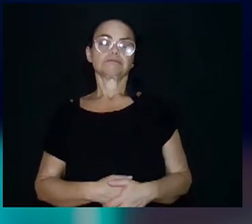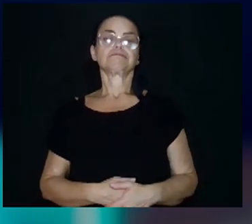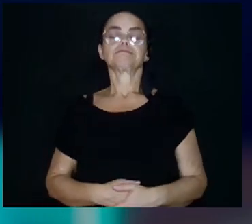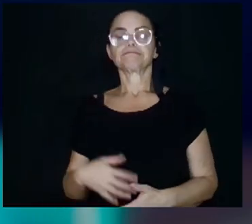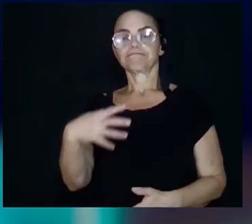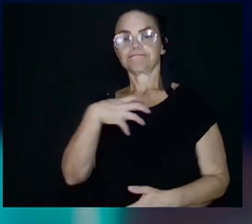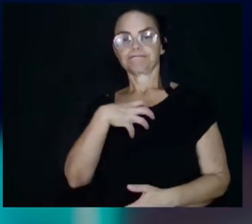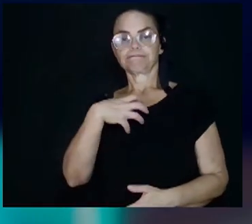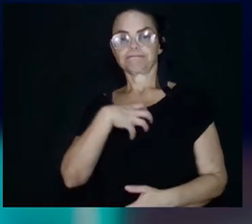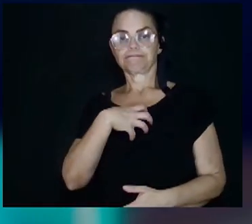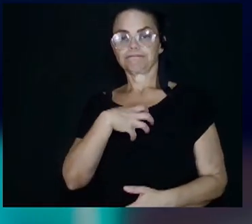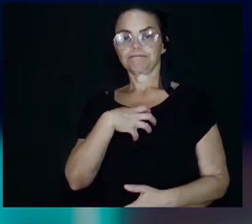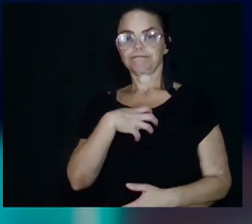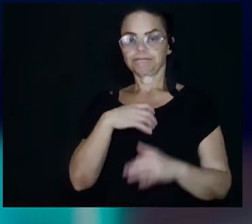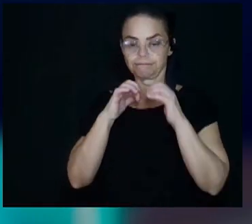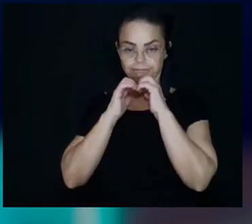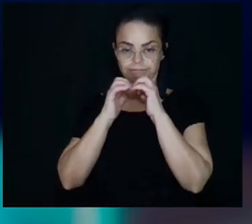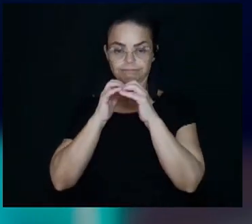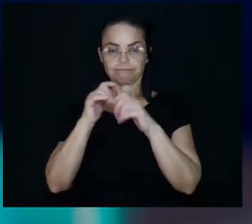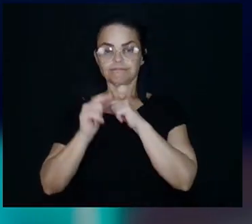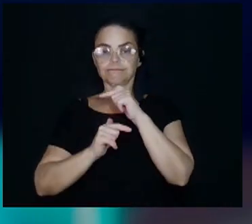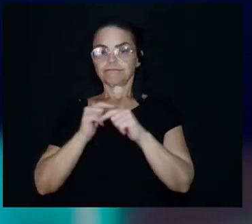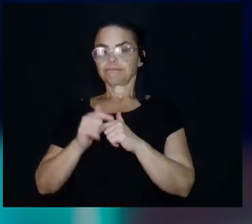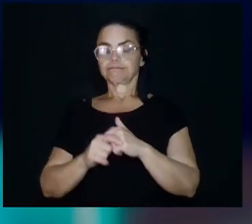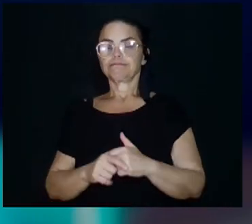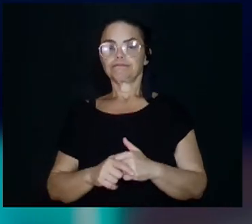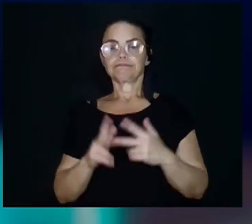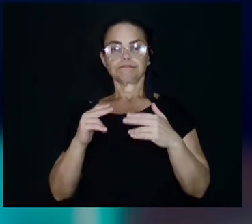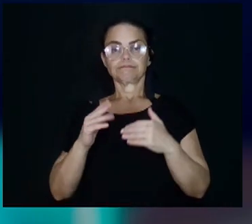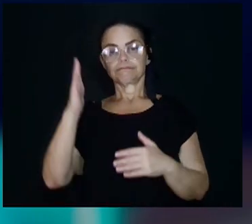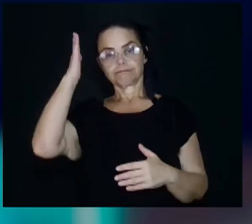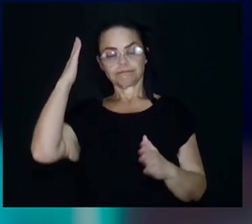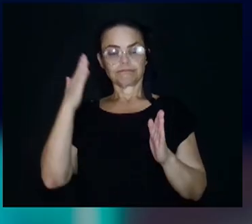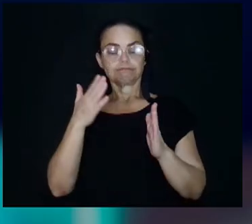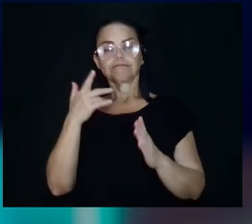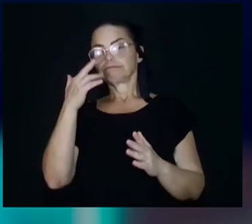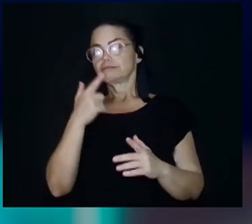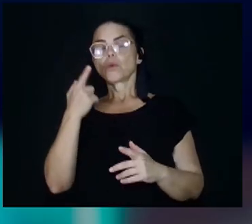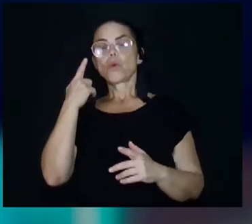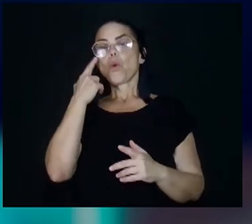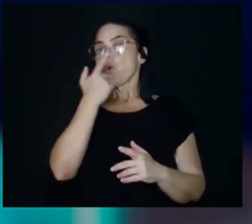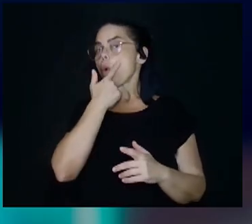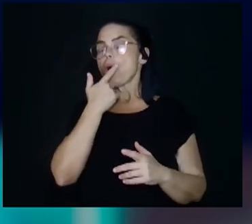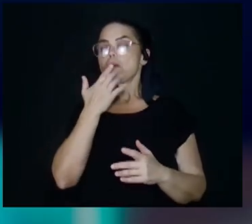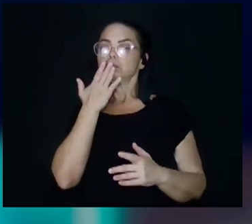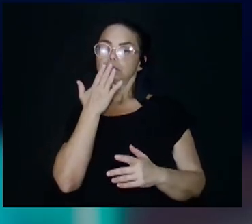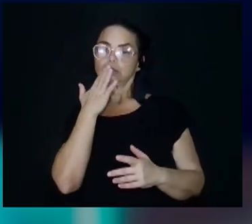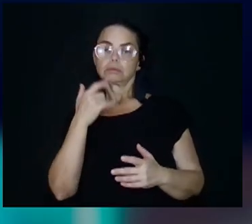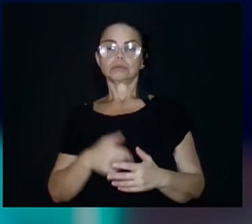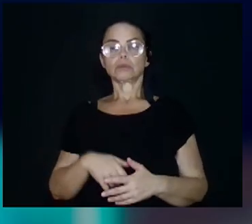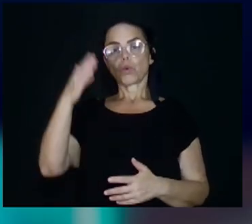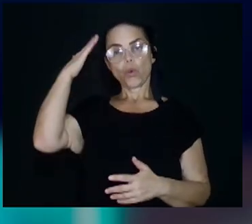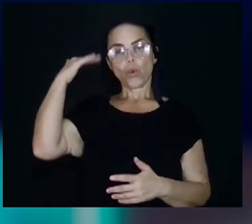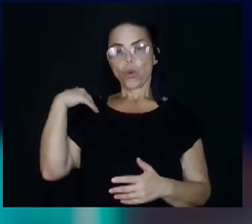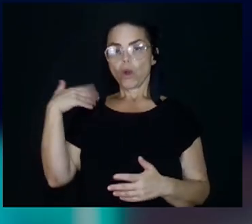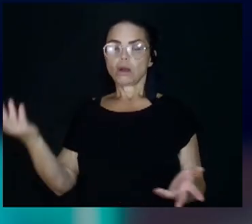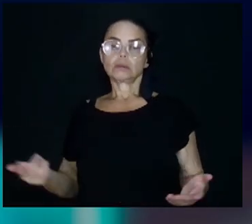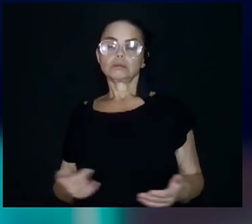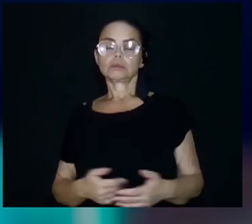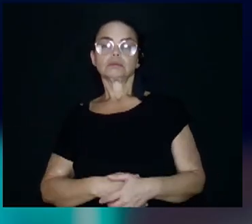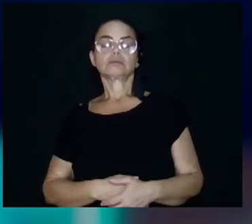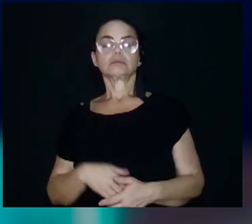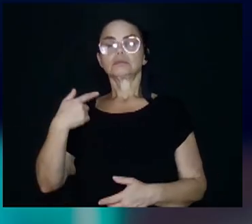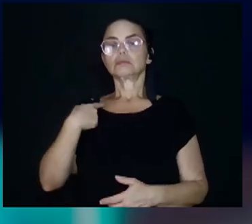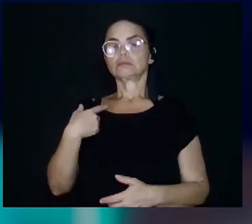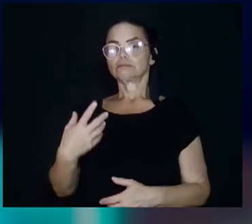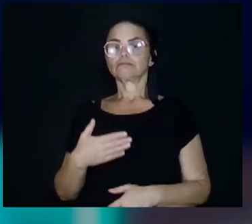cérebro trabalhar. Igual a cor do nosso cabelo, igual a cor do nosso olho, da nossa pele. Cada um tem uma característica, um modo do nosso corpo